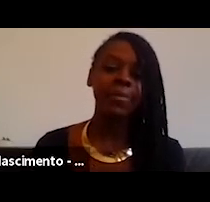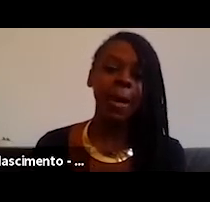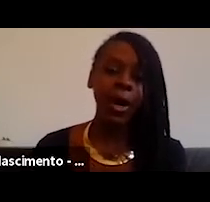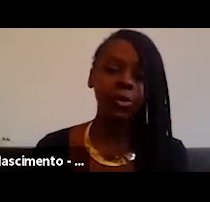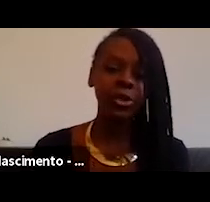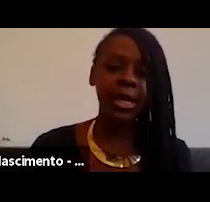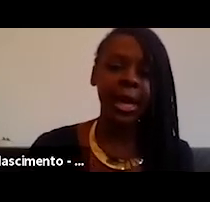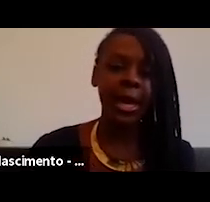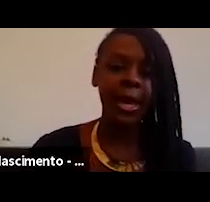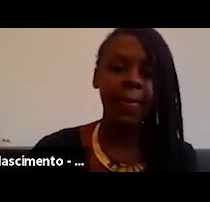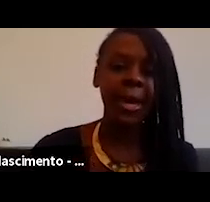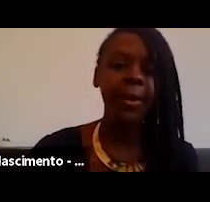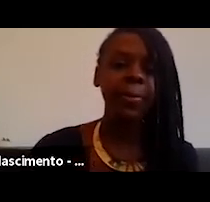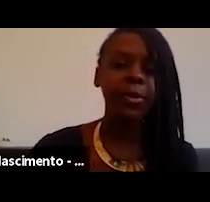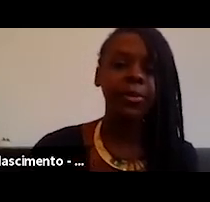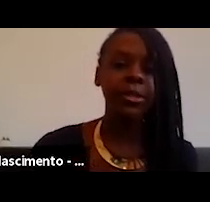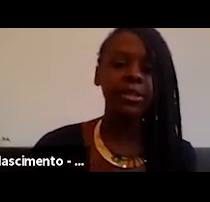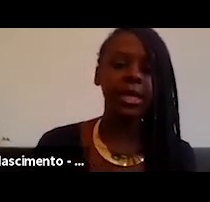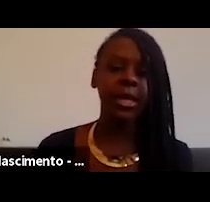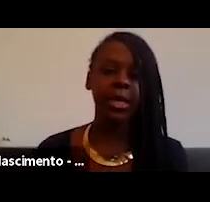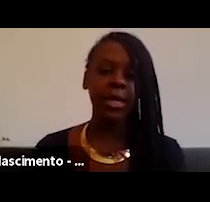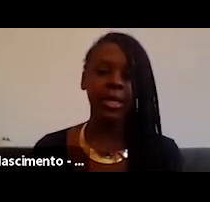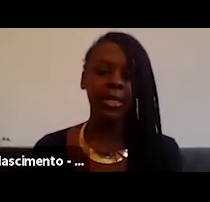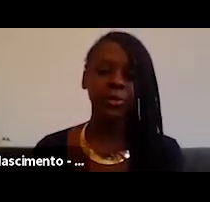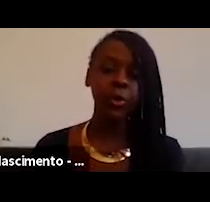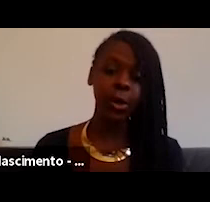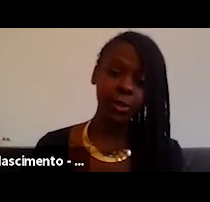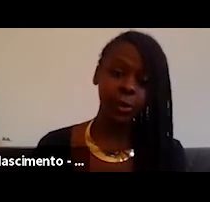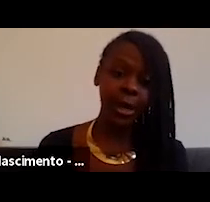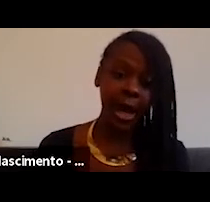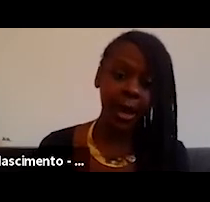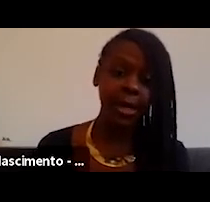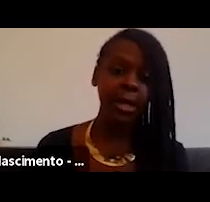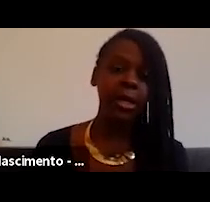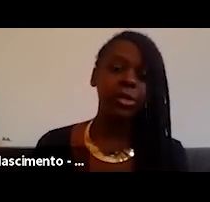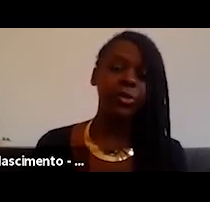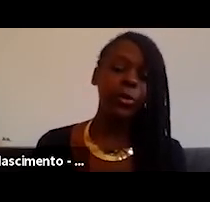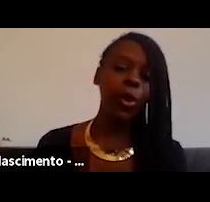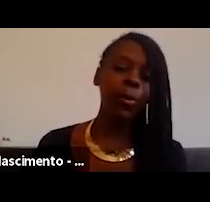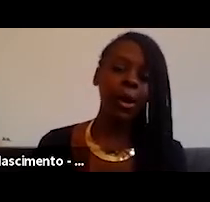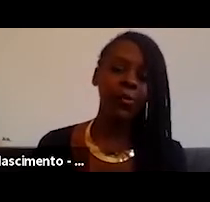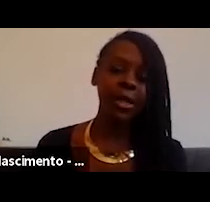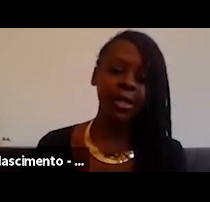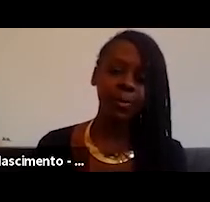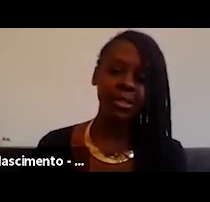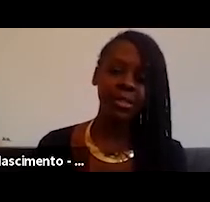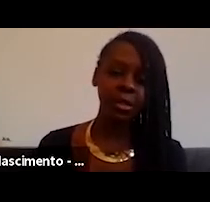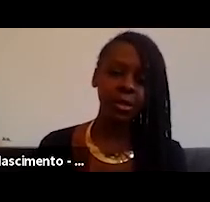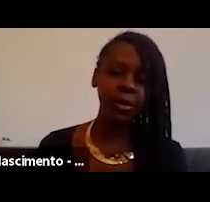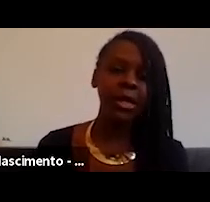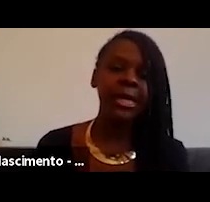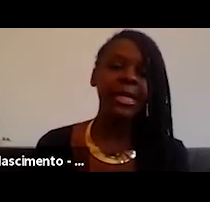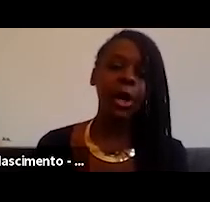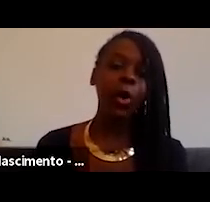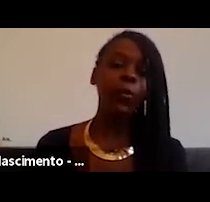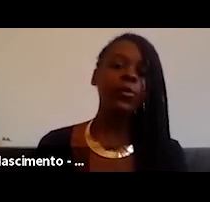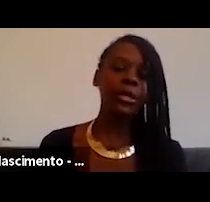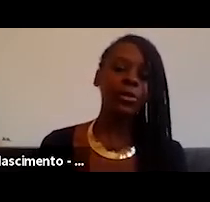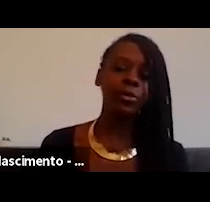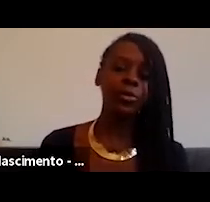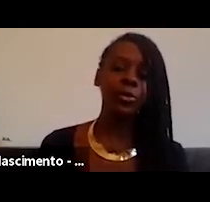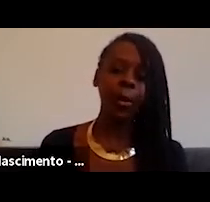A Thaís Veldi é membro do Doa Sorocaba, do Global Philanthropy Circle e